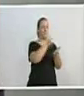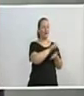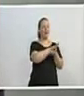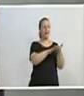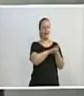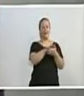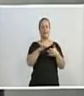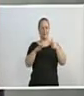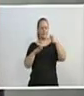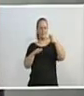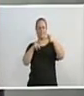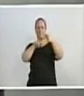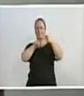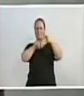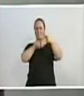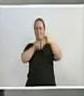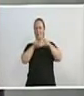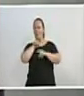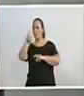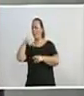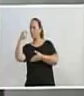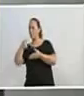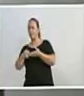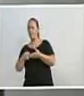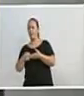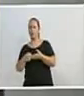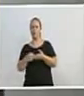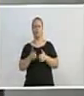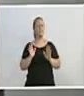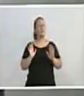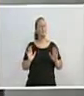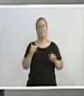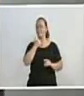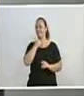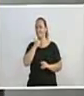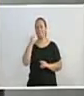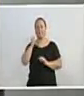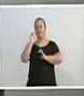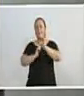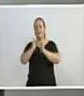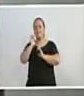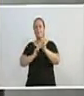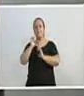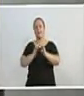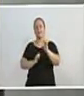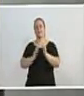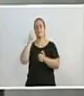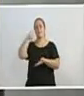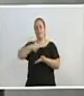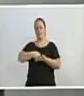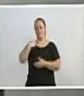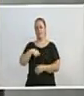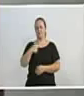das isenções, é o Executivo através do subsídio. E não quem está em condições